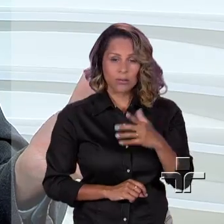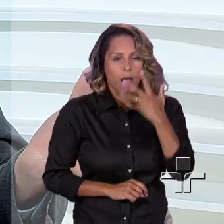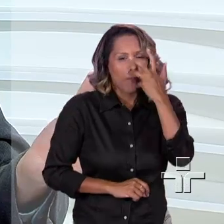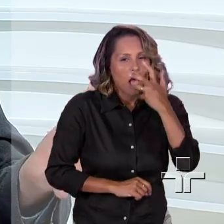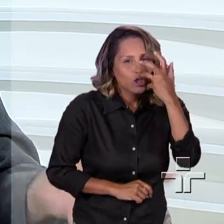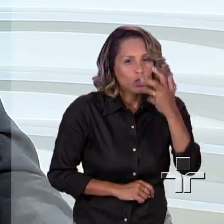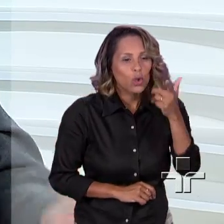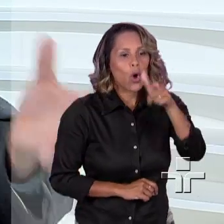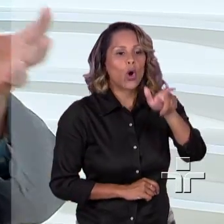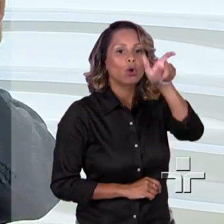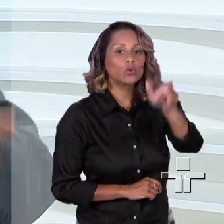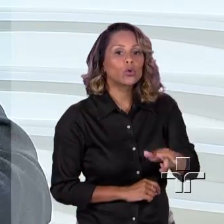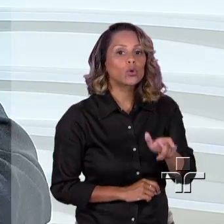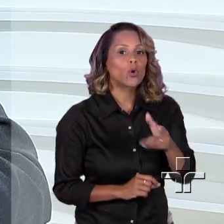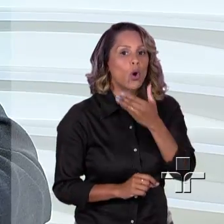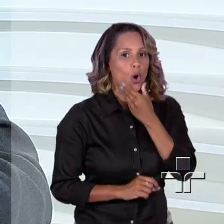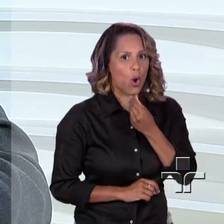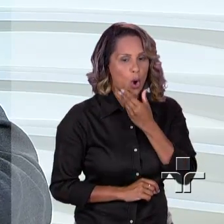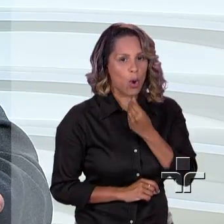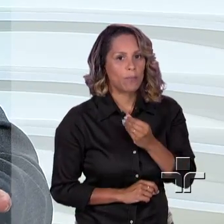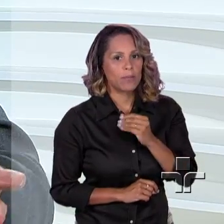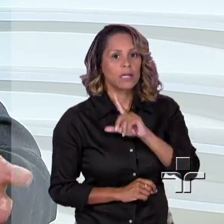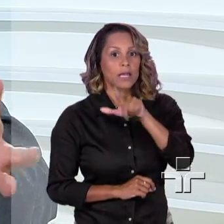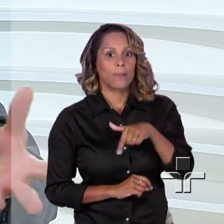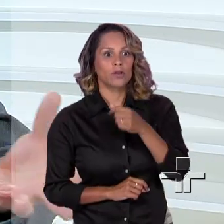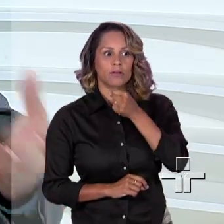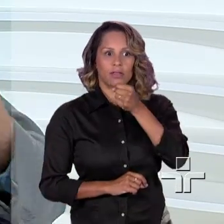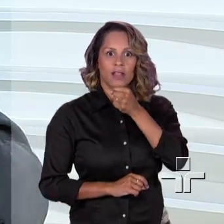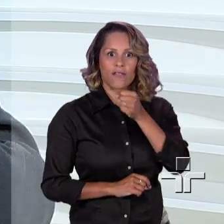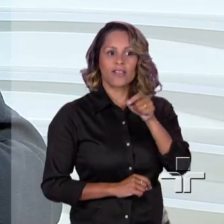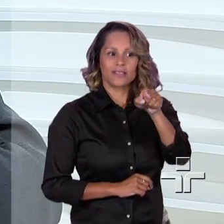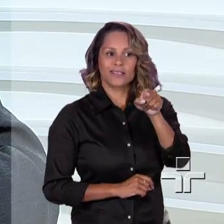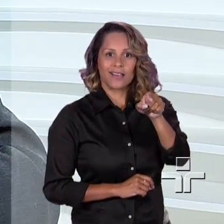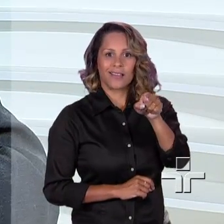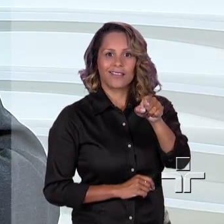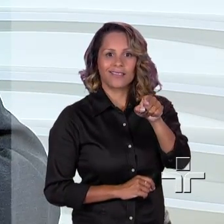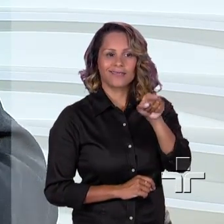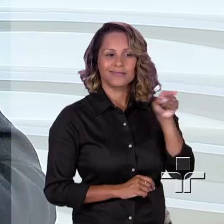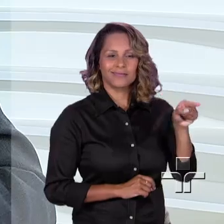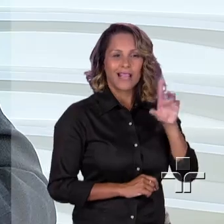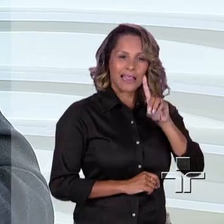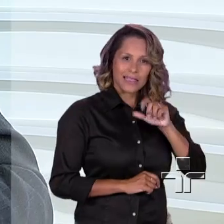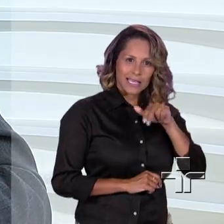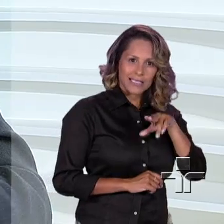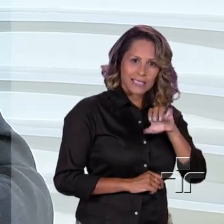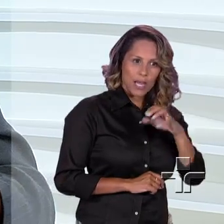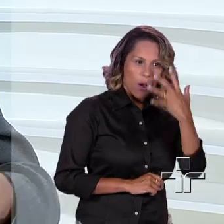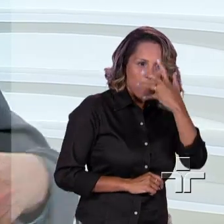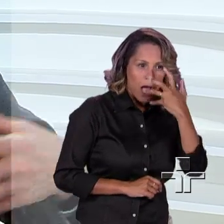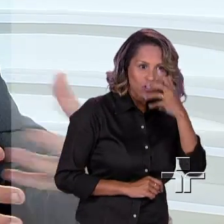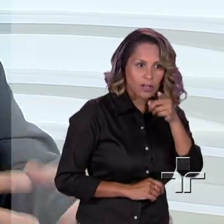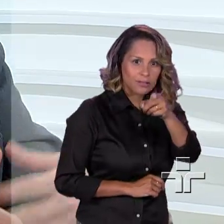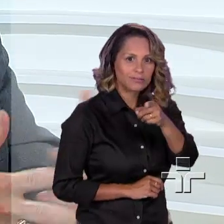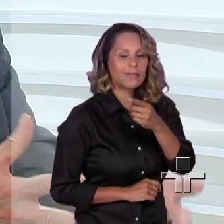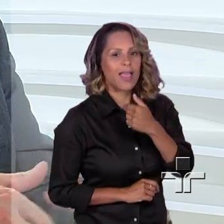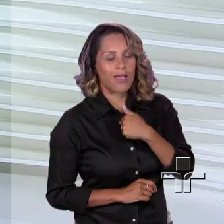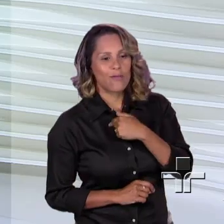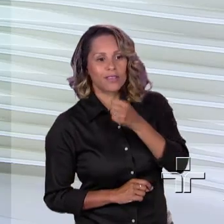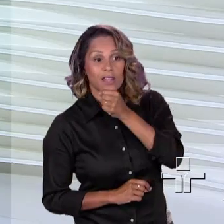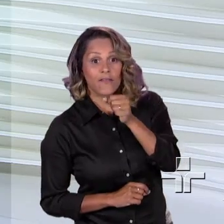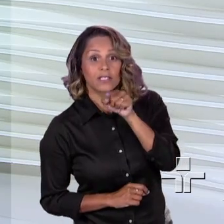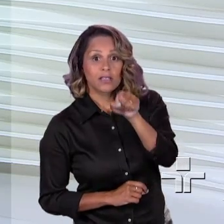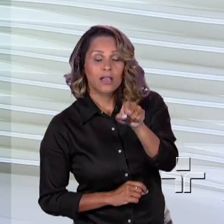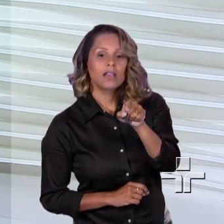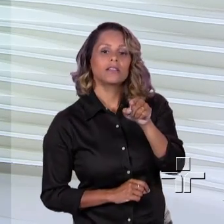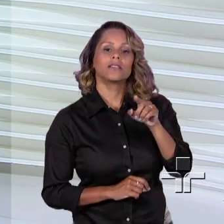essa história. Depois eu entrevistei essa pessoa que foi objeto do desejo do Daniel, que ele explicou a